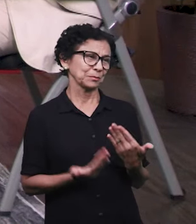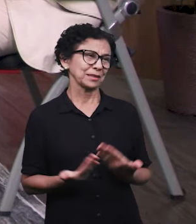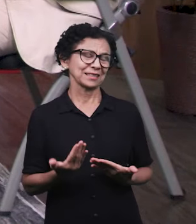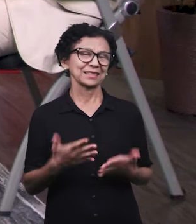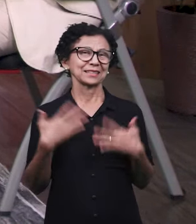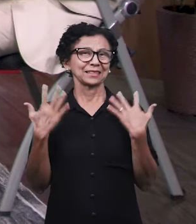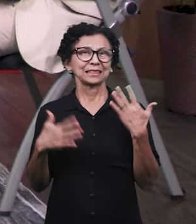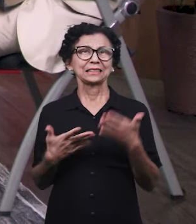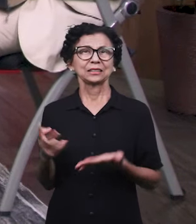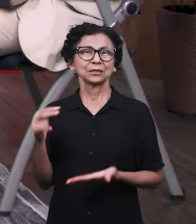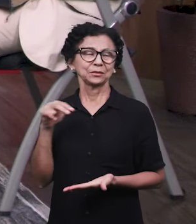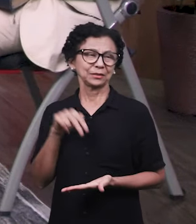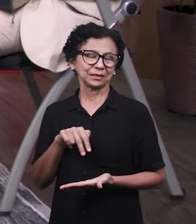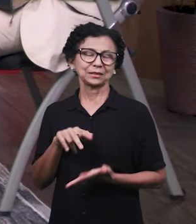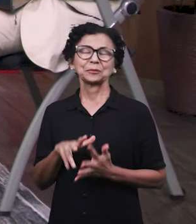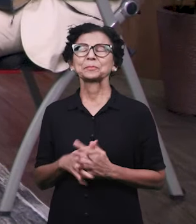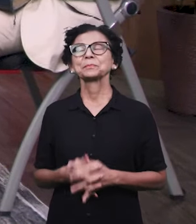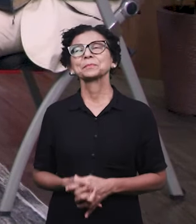muito grande estar aqui.